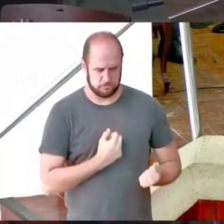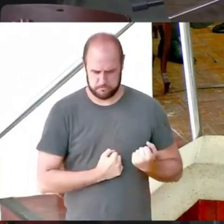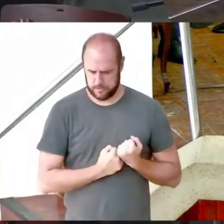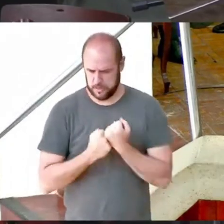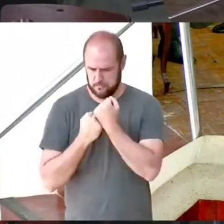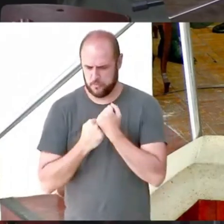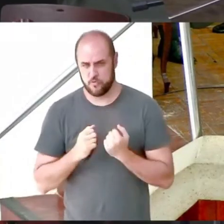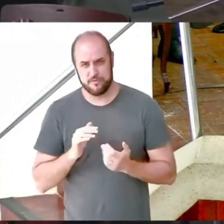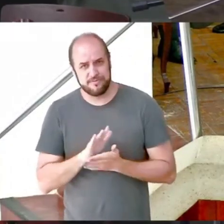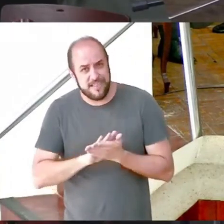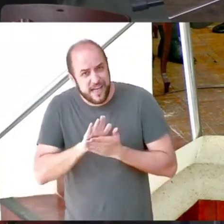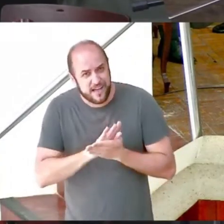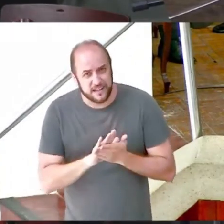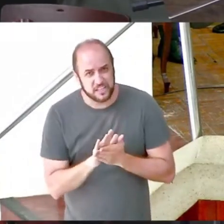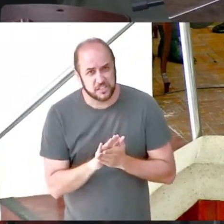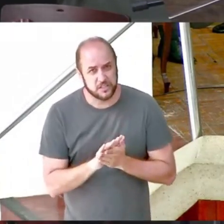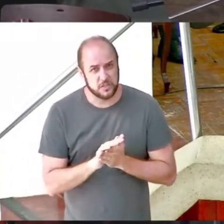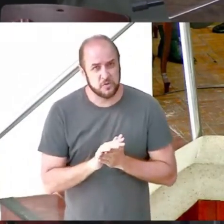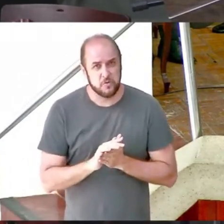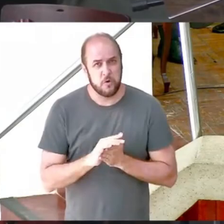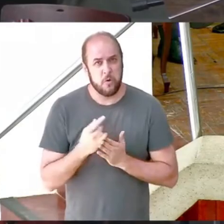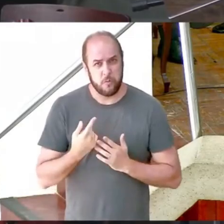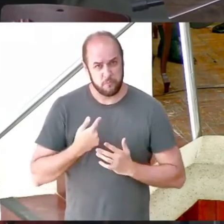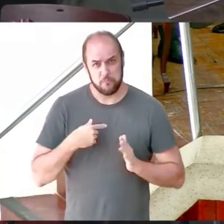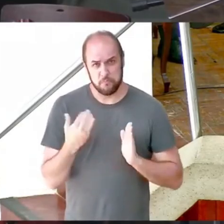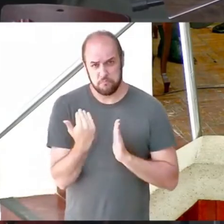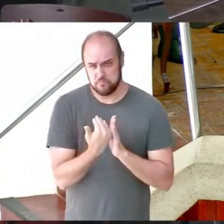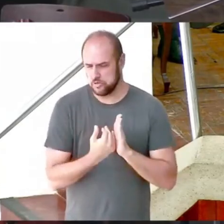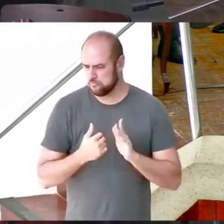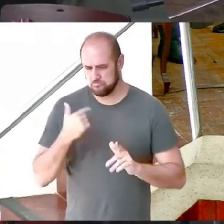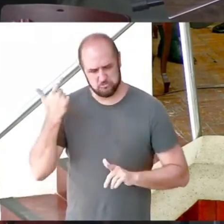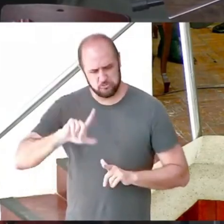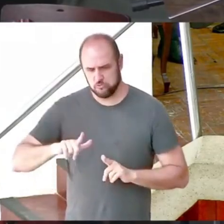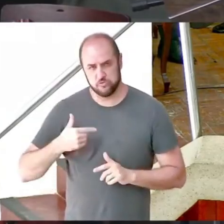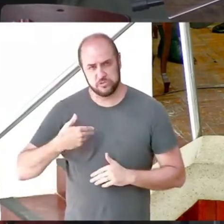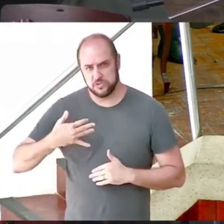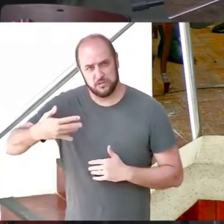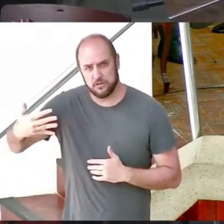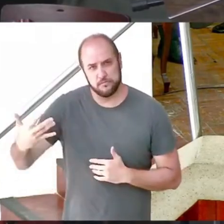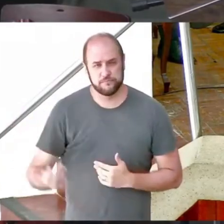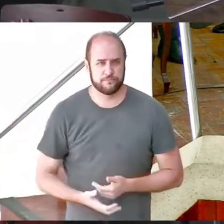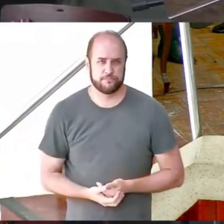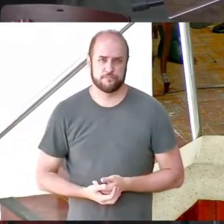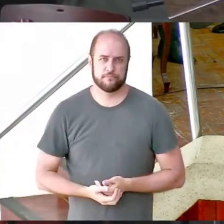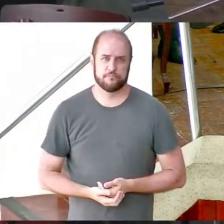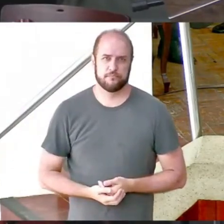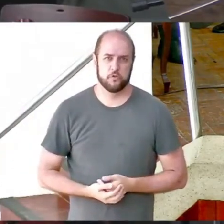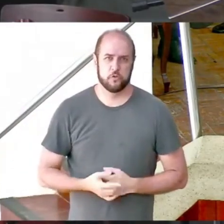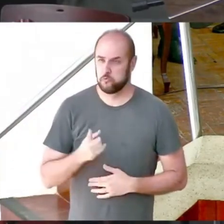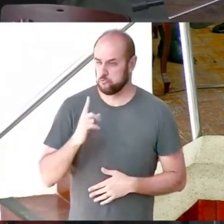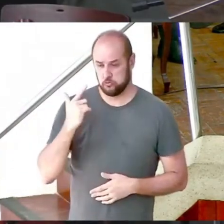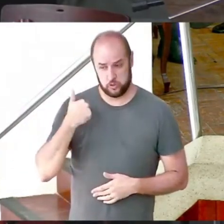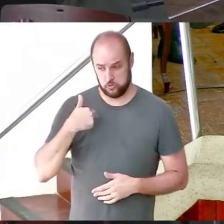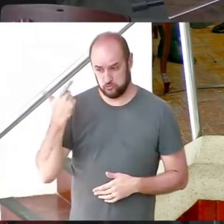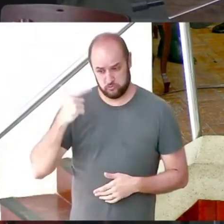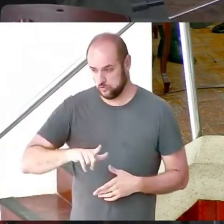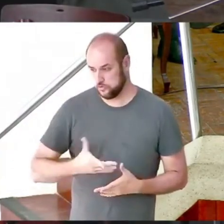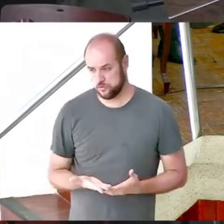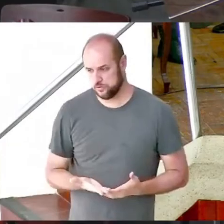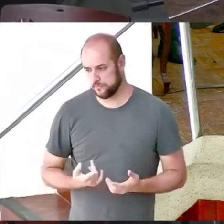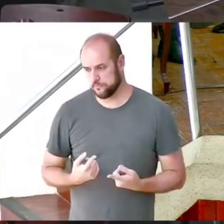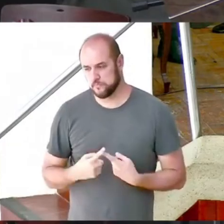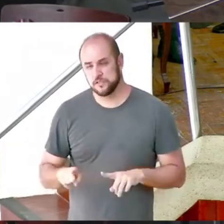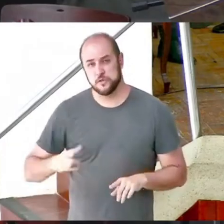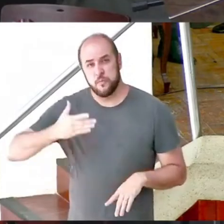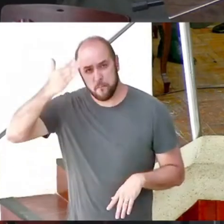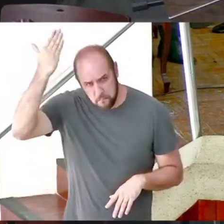ia à frente. Eu não teria condições para um projeto de tal magnitude. Mas a prova de fogo e